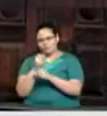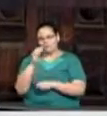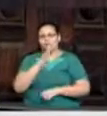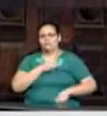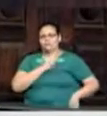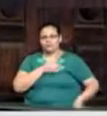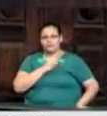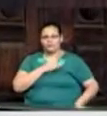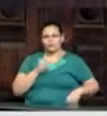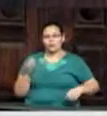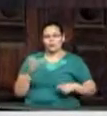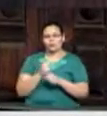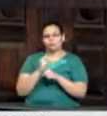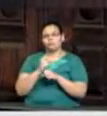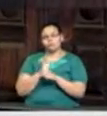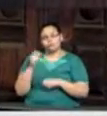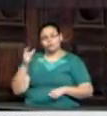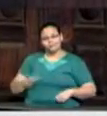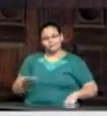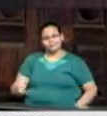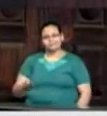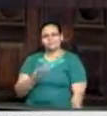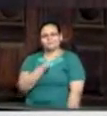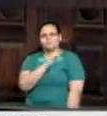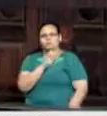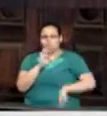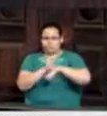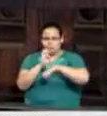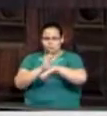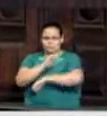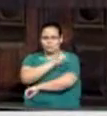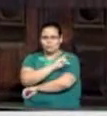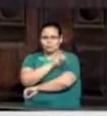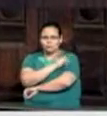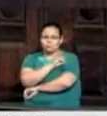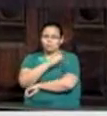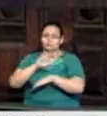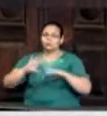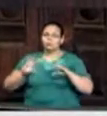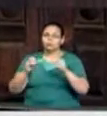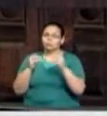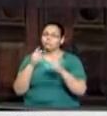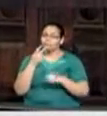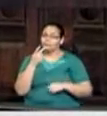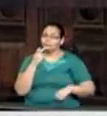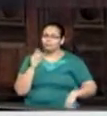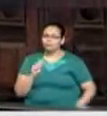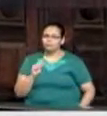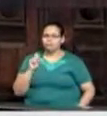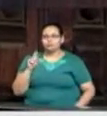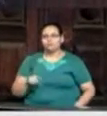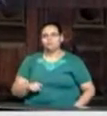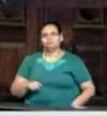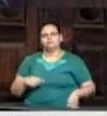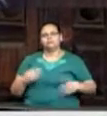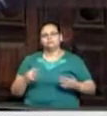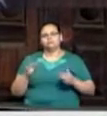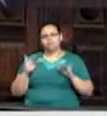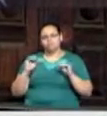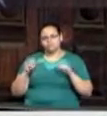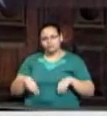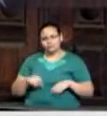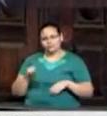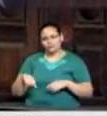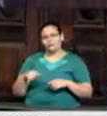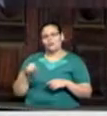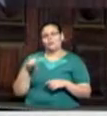fiscal e contábil do Estado do Rio de Janeiro. De qualquer maneira, tudo isso para dizer que, ao fim e ao cabo, a